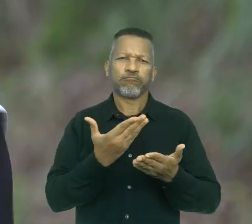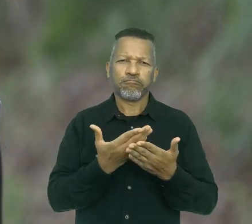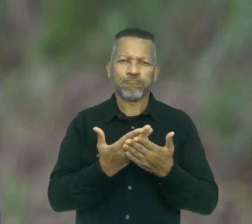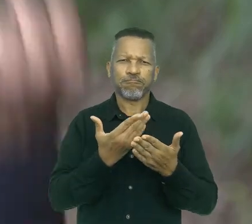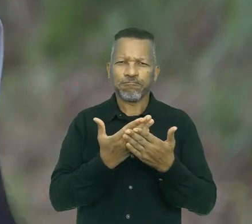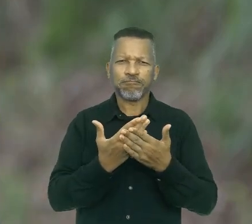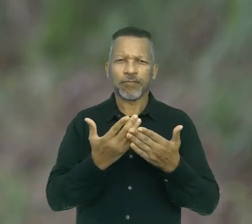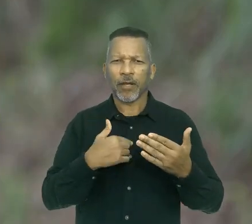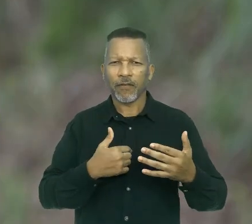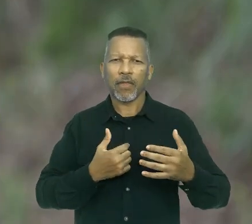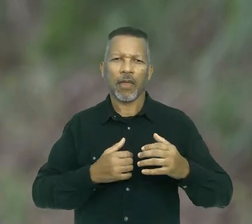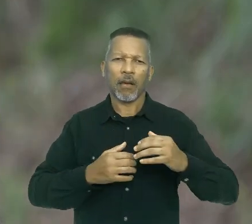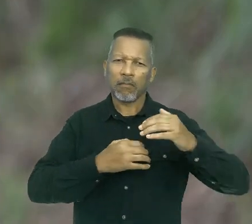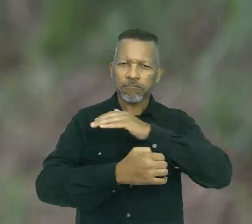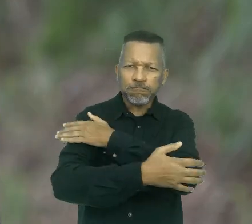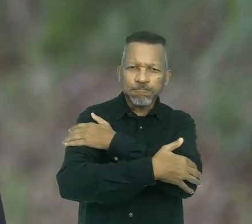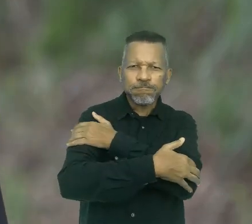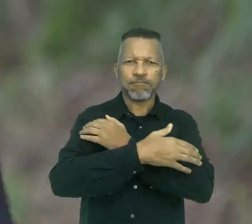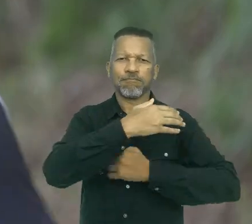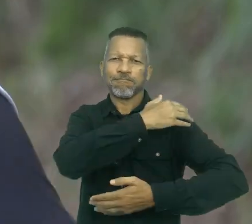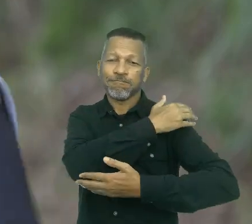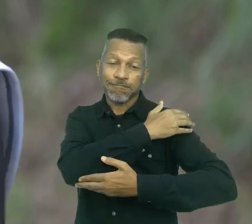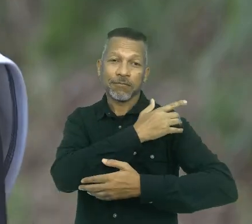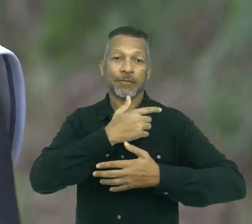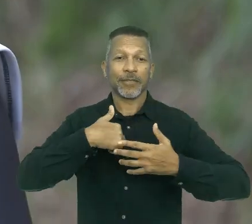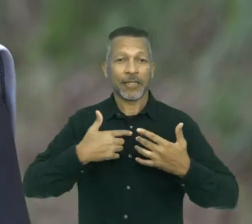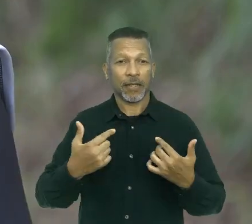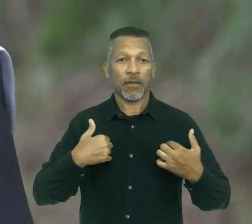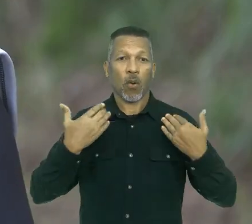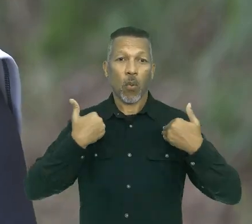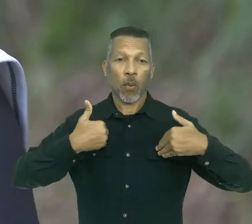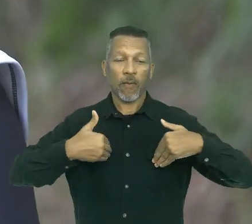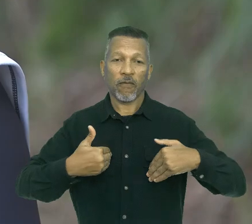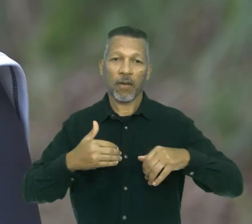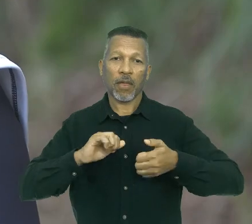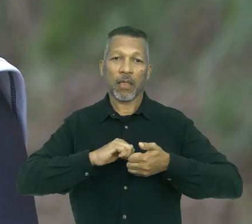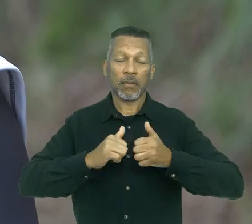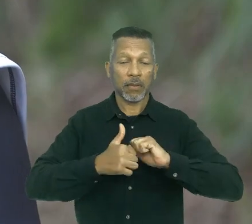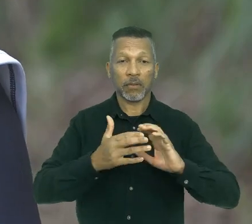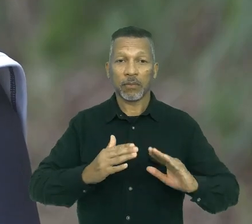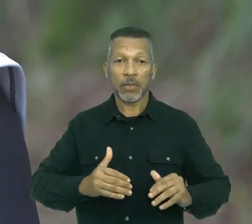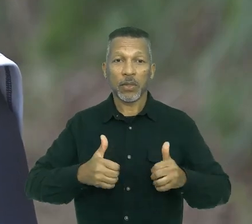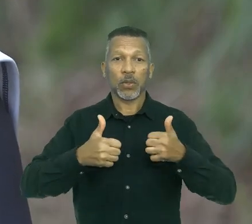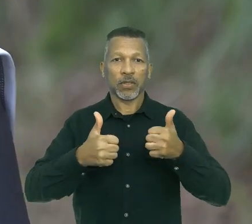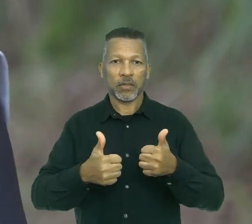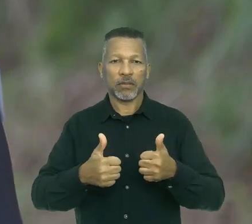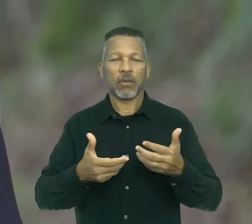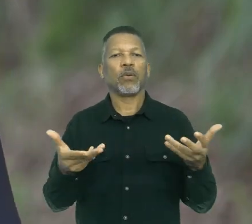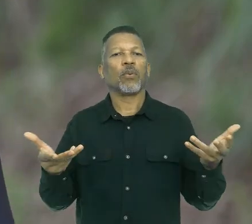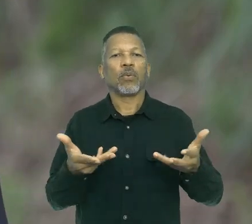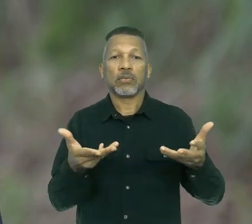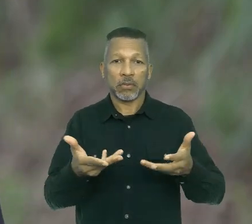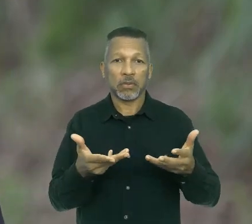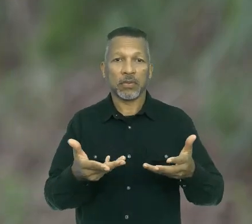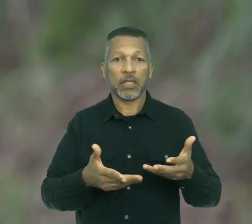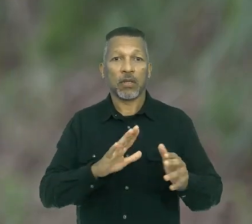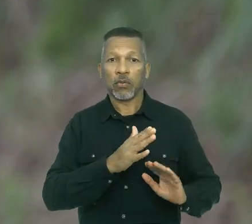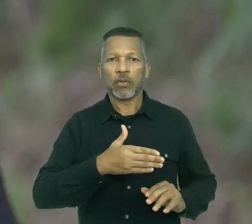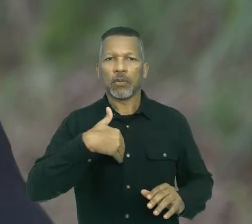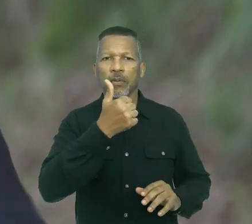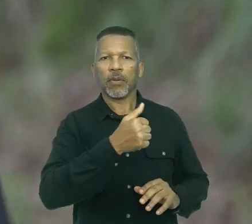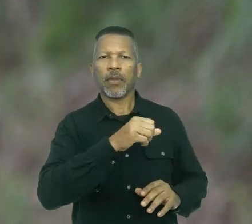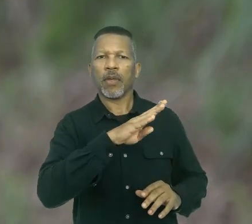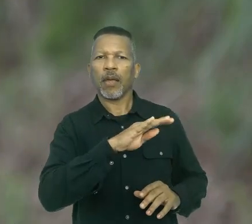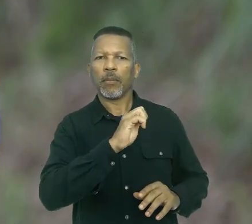treinando alongamento, condicionamento físico, o corpo vai adaptando cada vez melhor, né? Aí, hoje em dia, ele é um dos melhores b-boy que